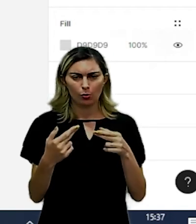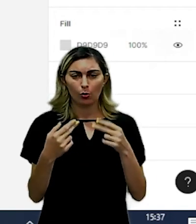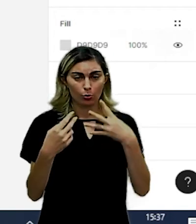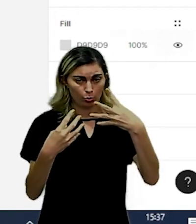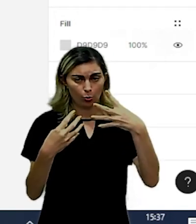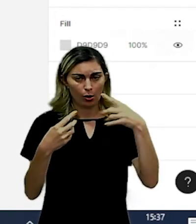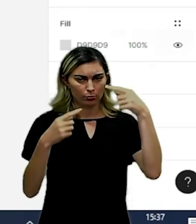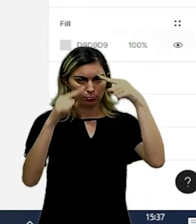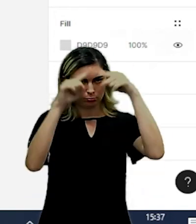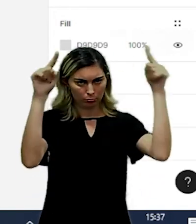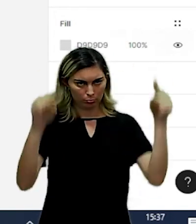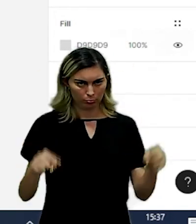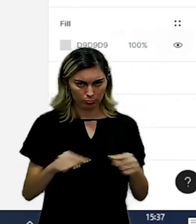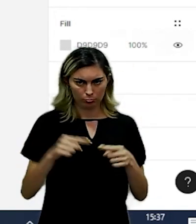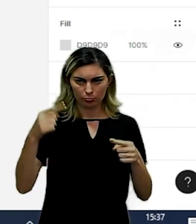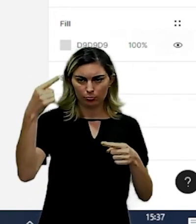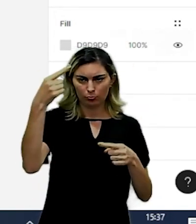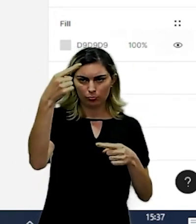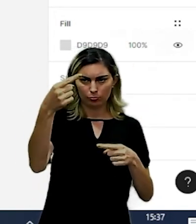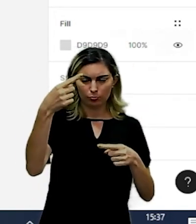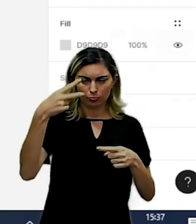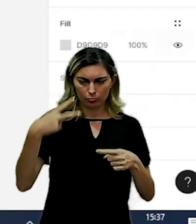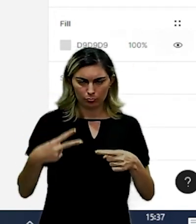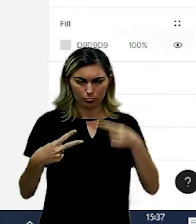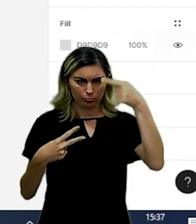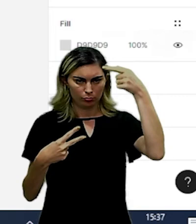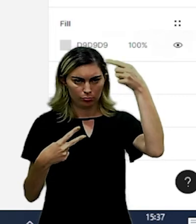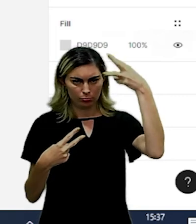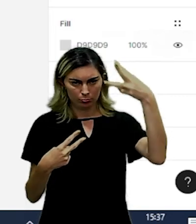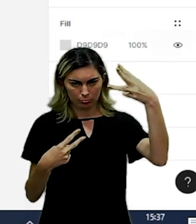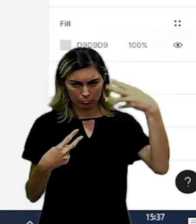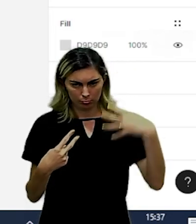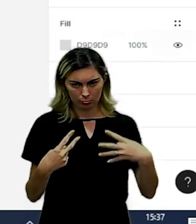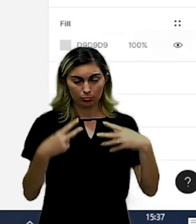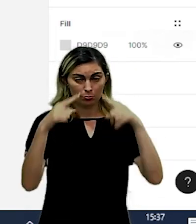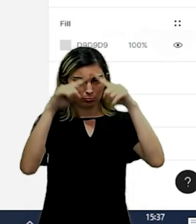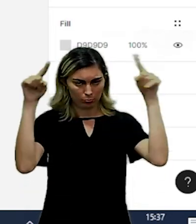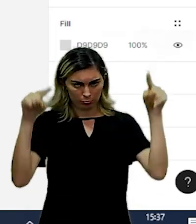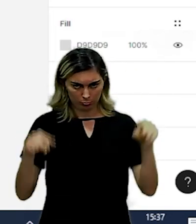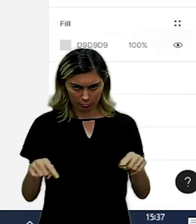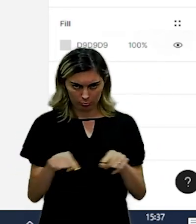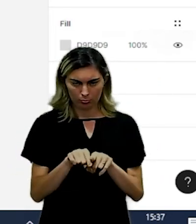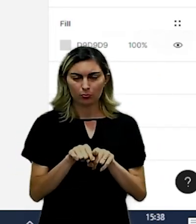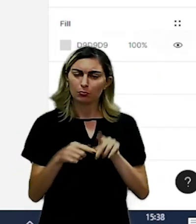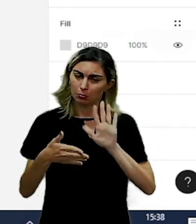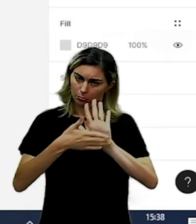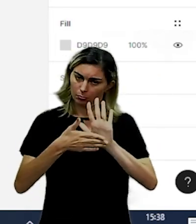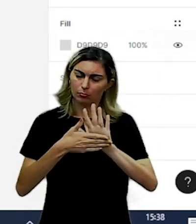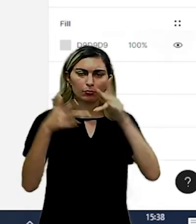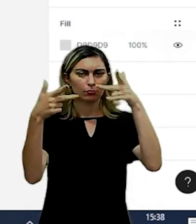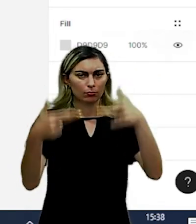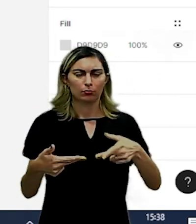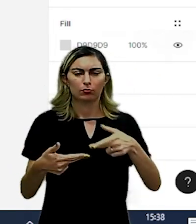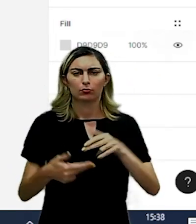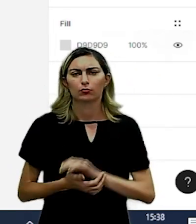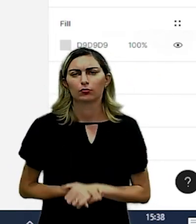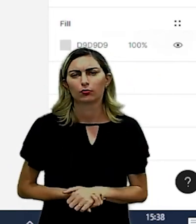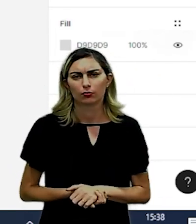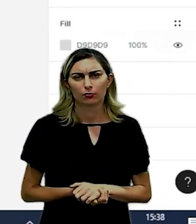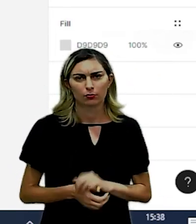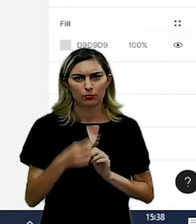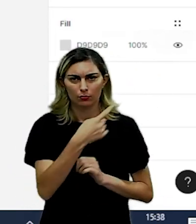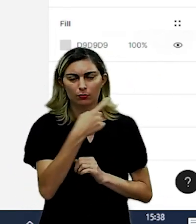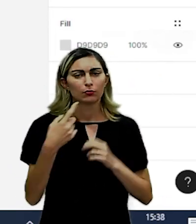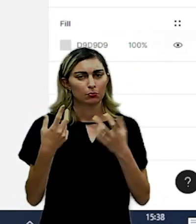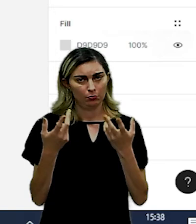valores. Então aqui, quando você selecionar, todos vão estar, por padrão, iguais. Selecione o que você